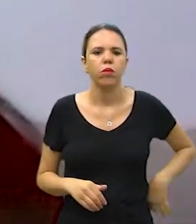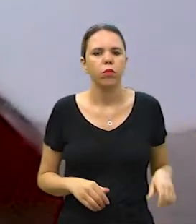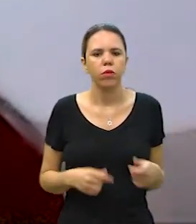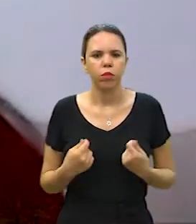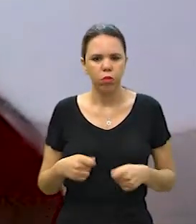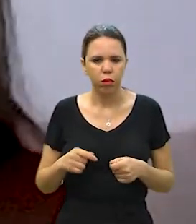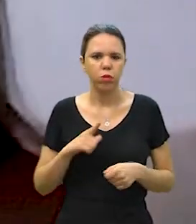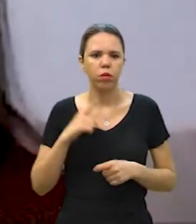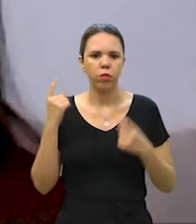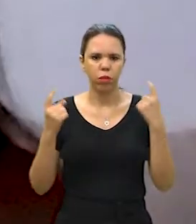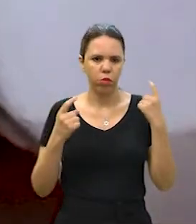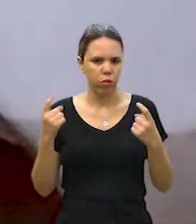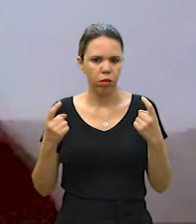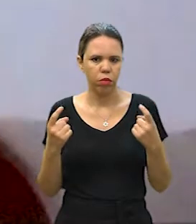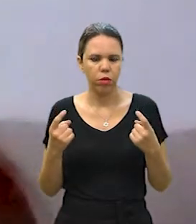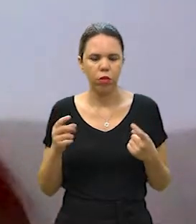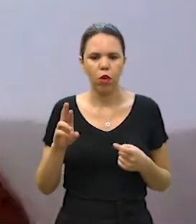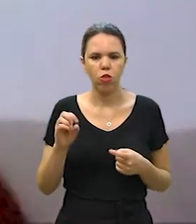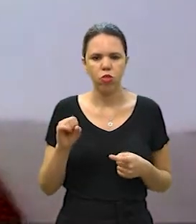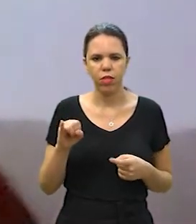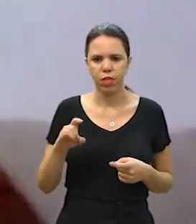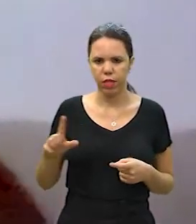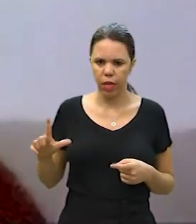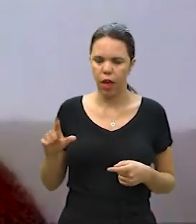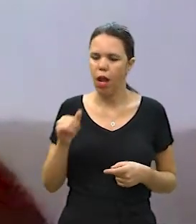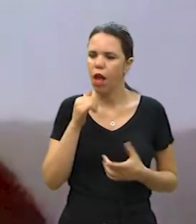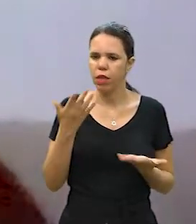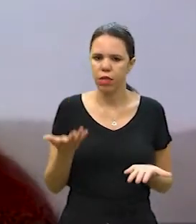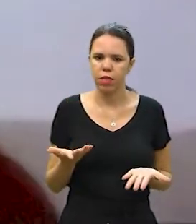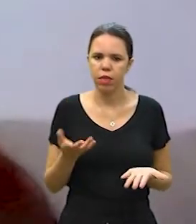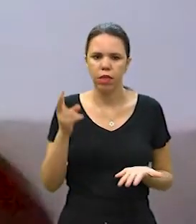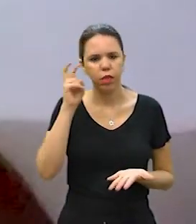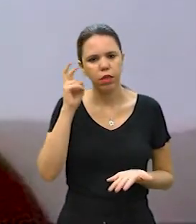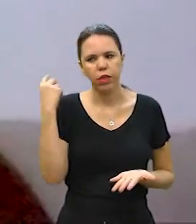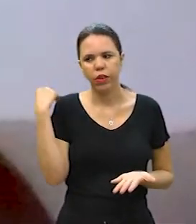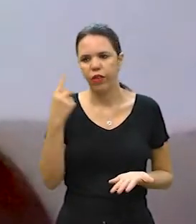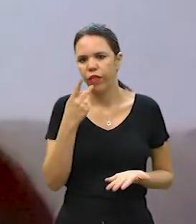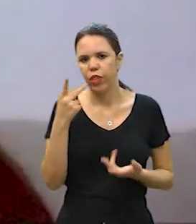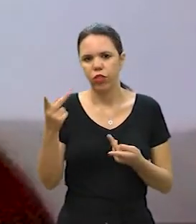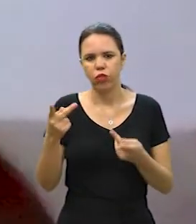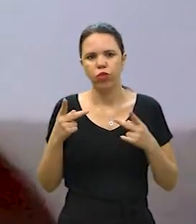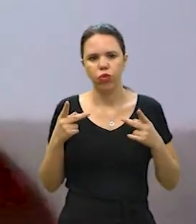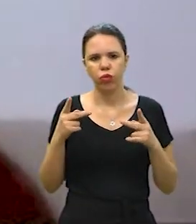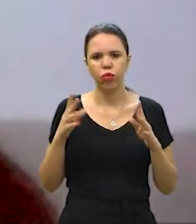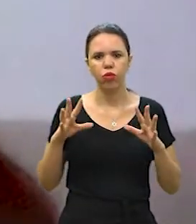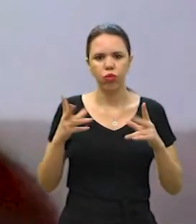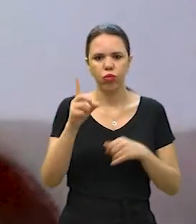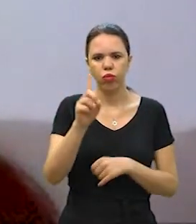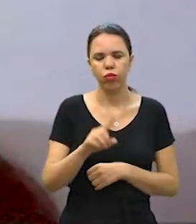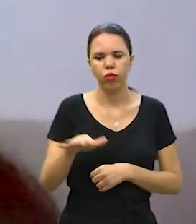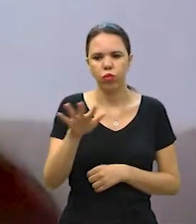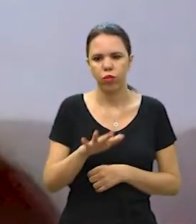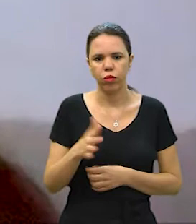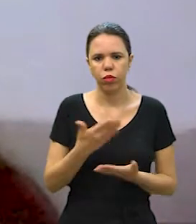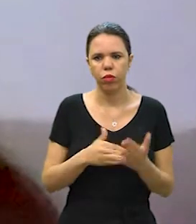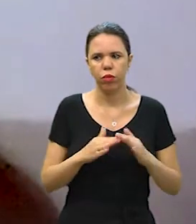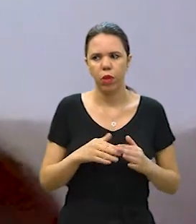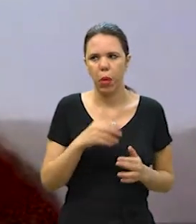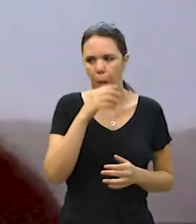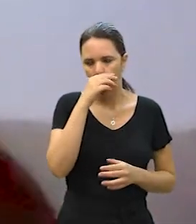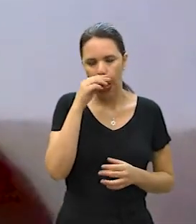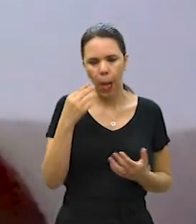ter essa preocupação, ele dá esse exemplo quinta-feira. Ele chama os diretores das